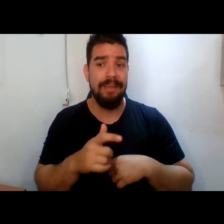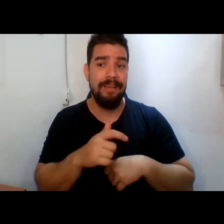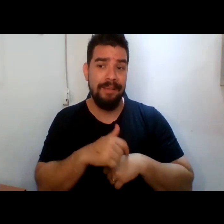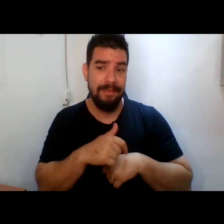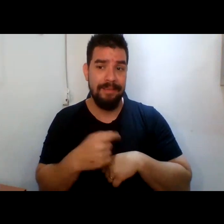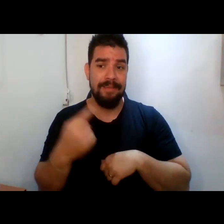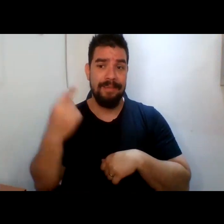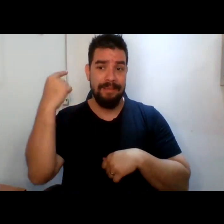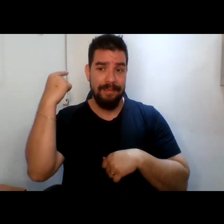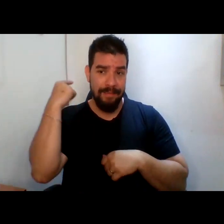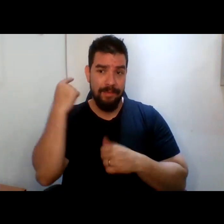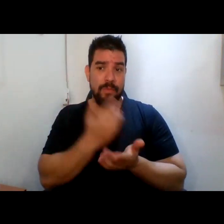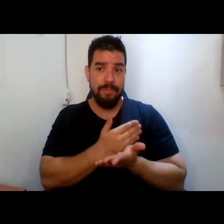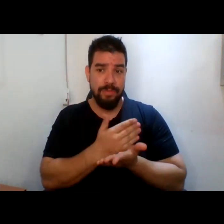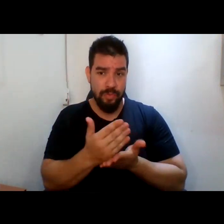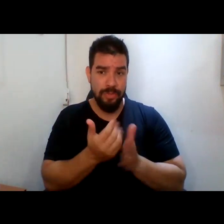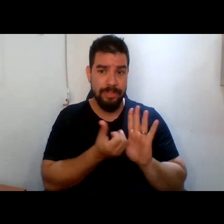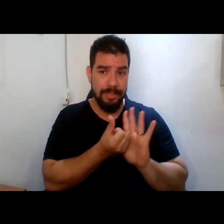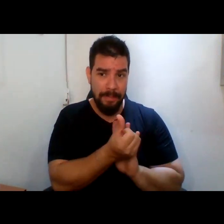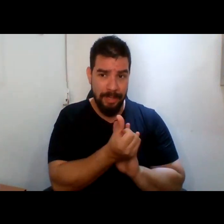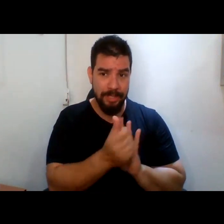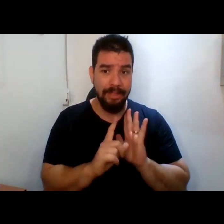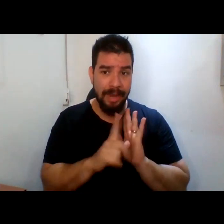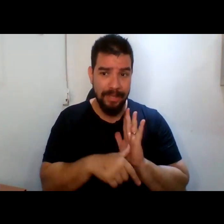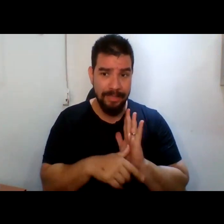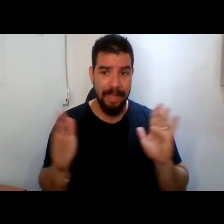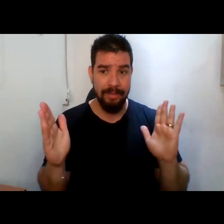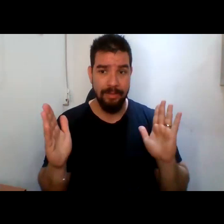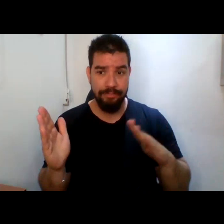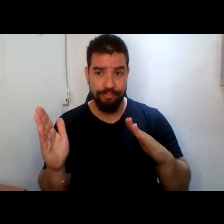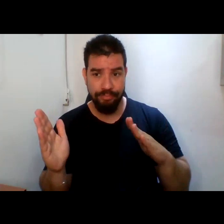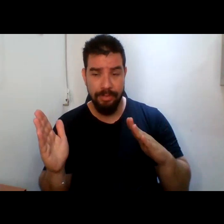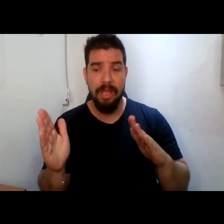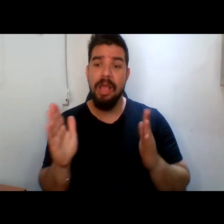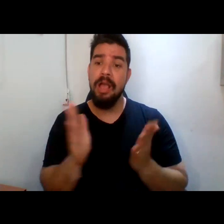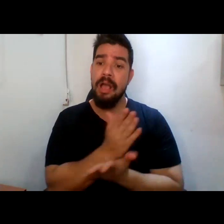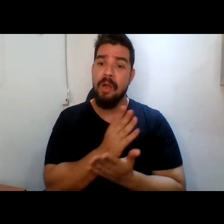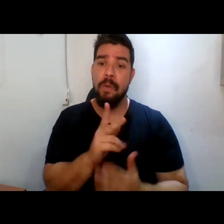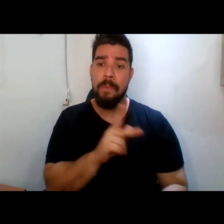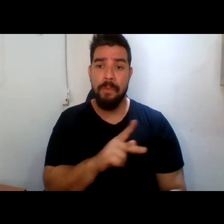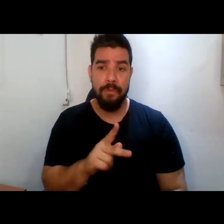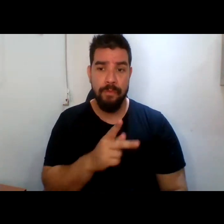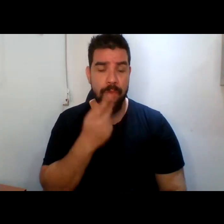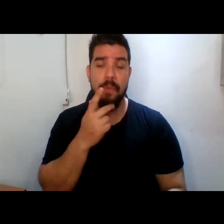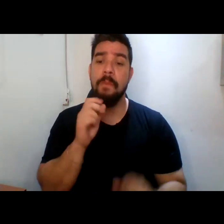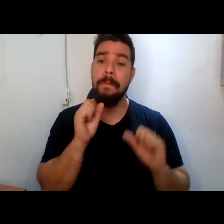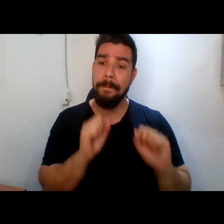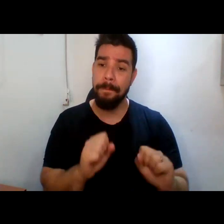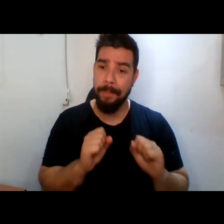começo do semestre, algumas professoras disseram que as atividades dela poderiam ser disponibilizadas até o